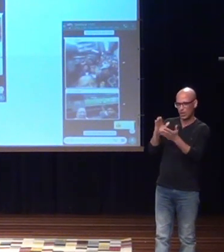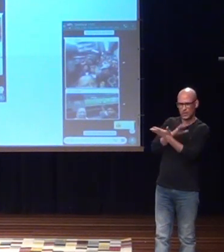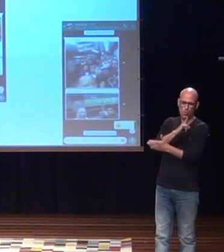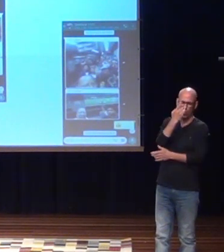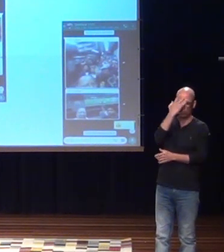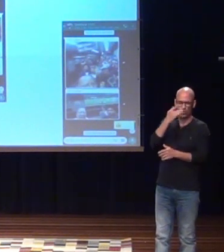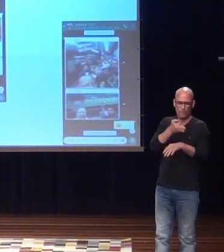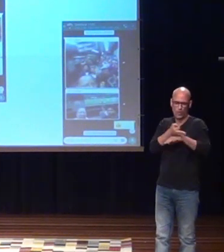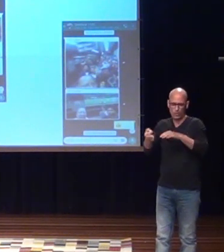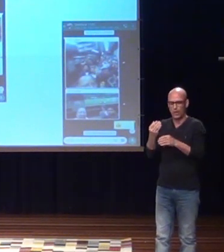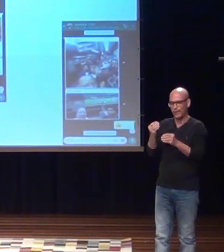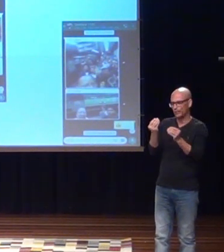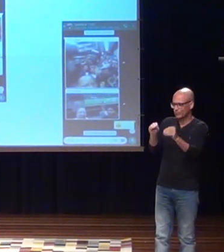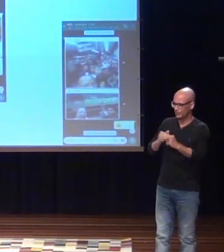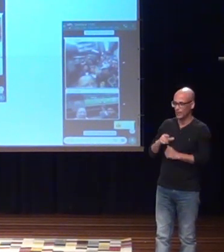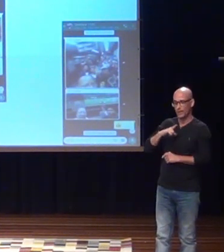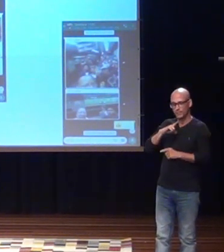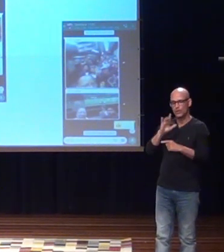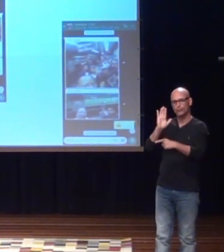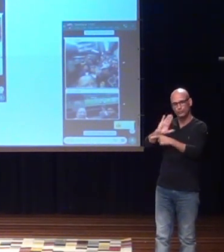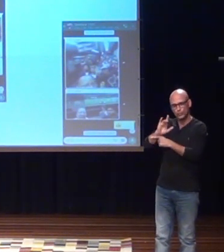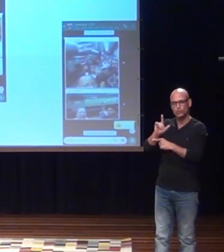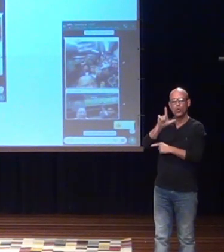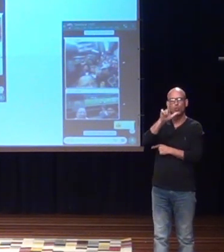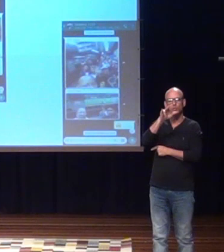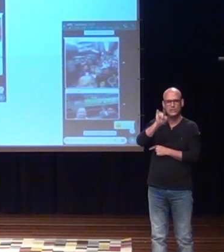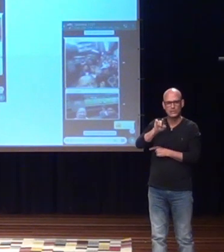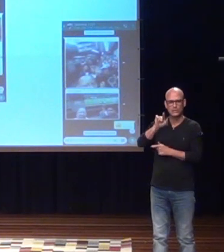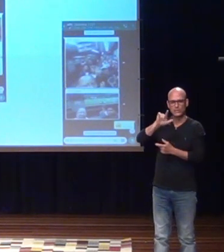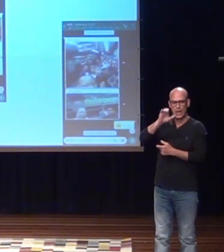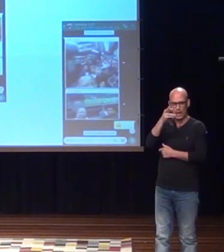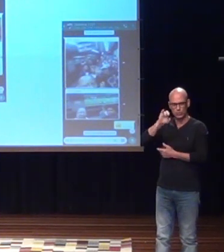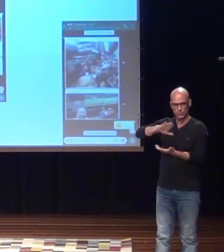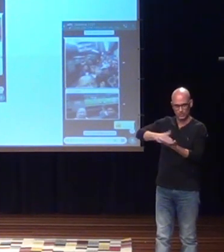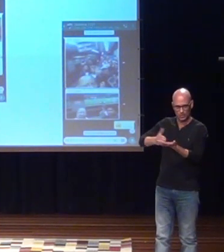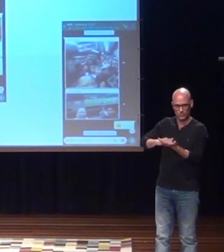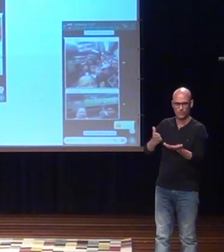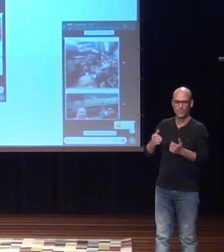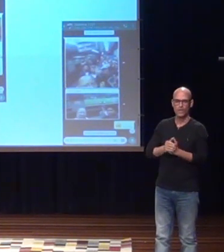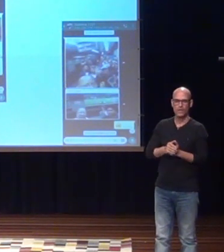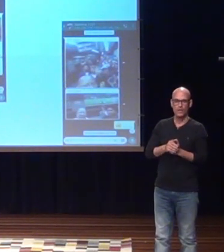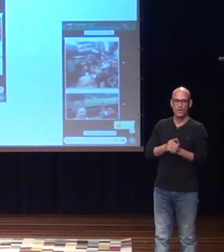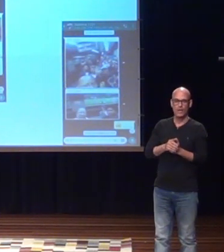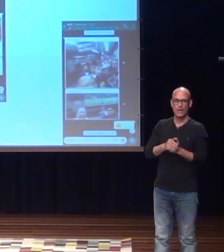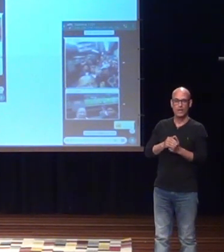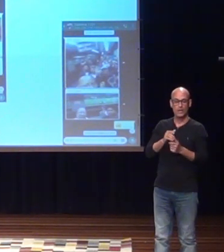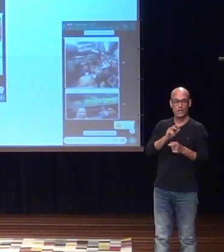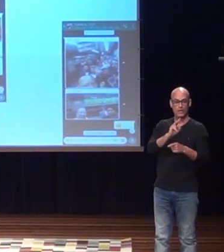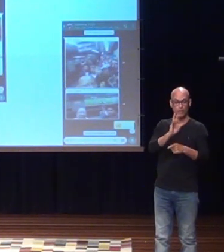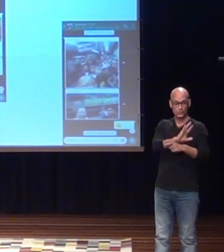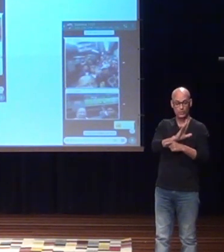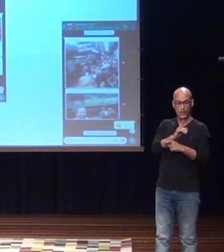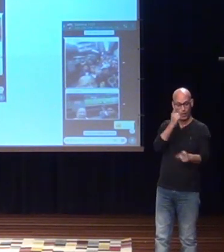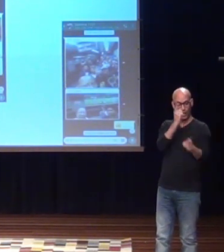muito, né? Tem um vídeo aqui que foi inclusive o Luiz Carlos que está interpretando agora, que achou e me mandou